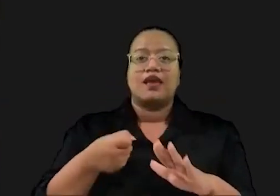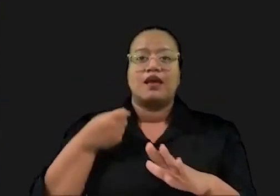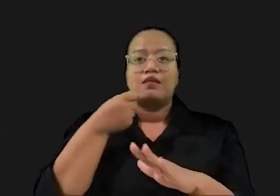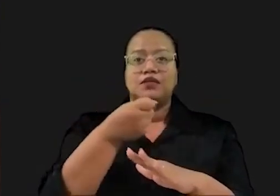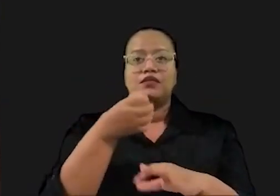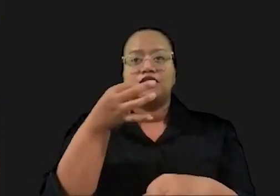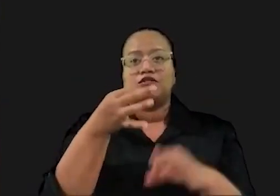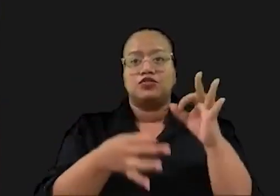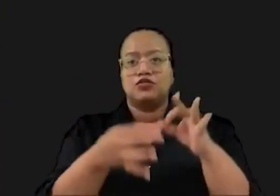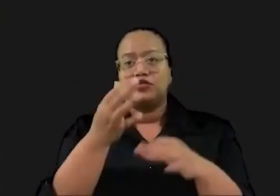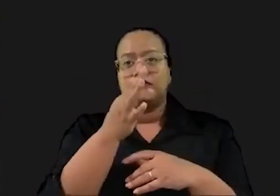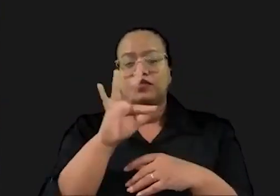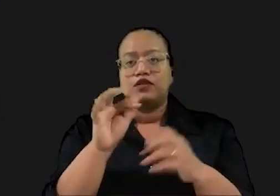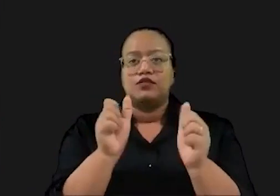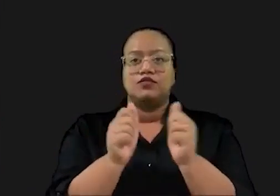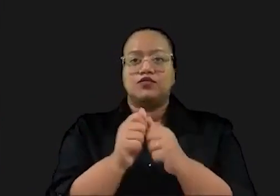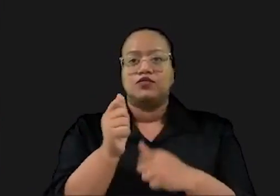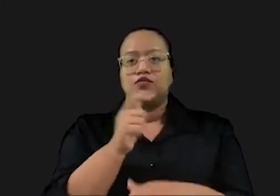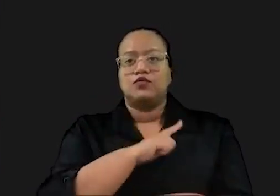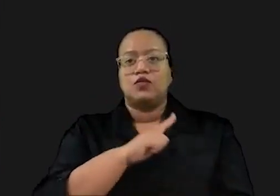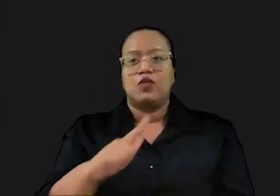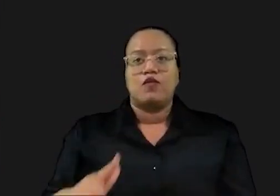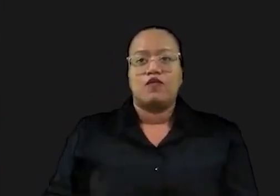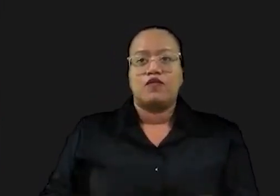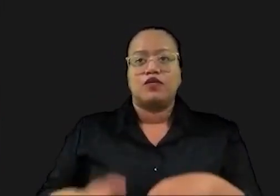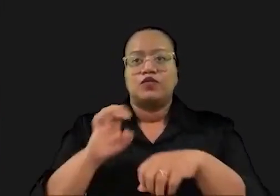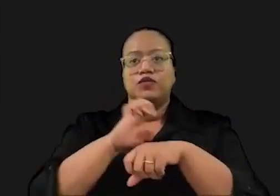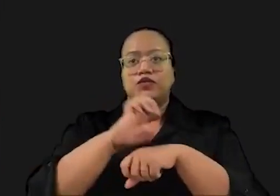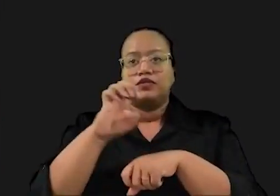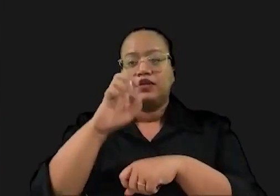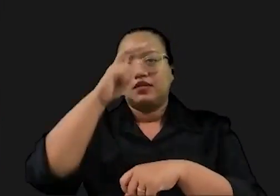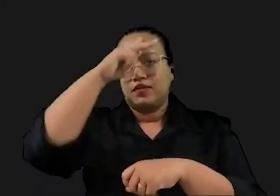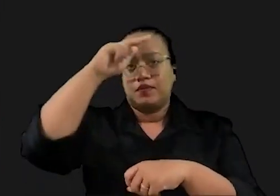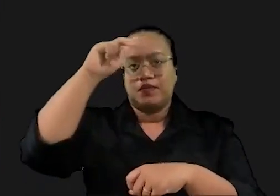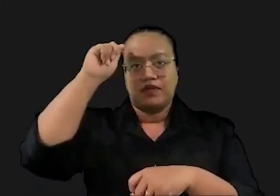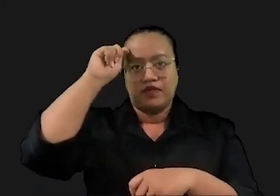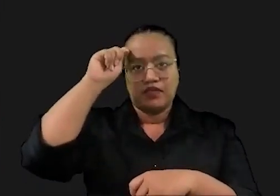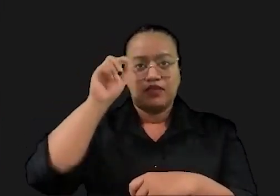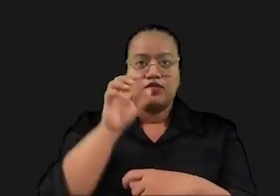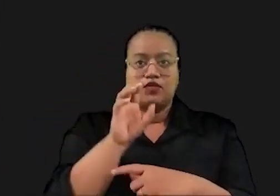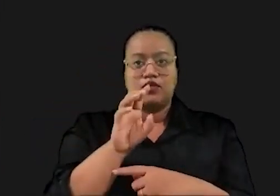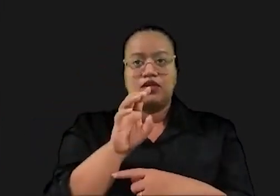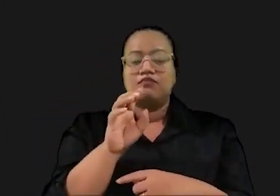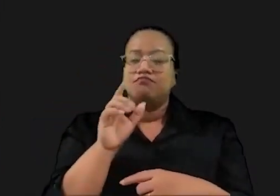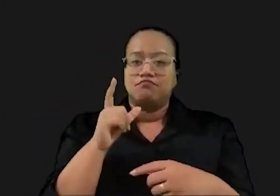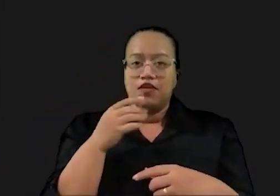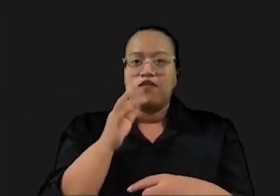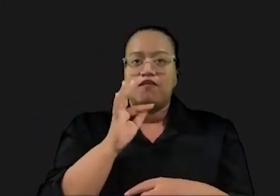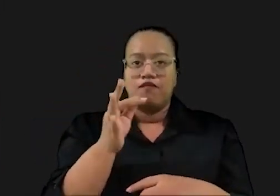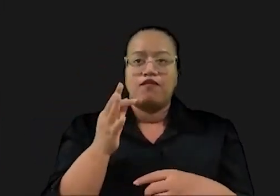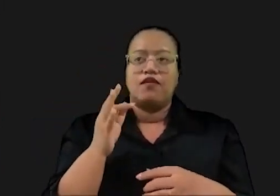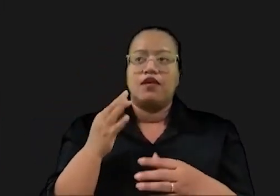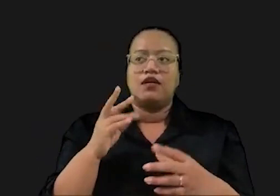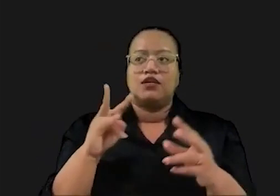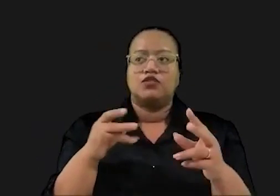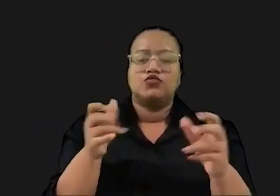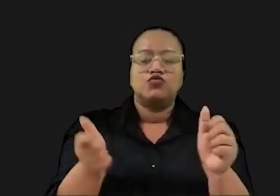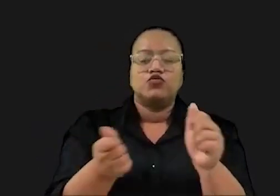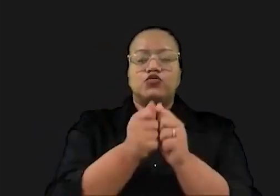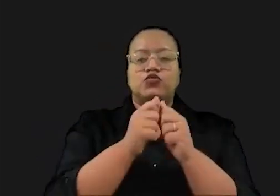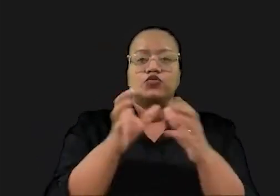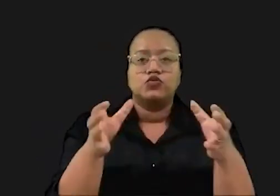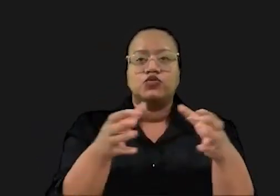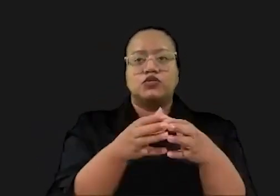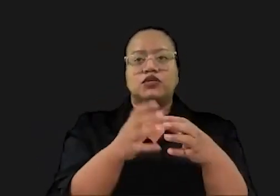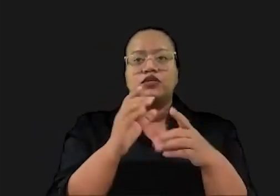Estado, prefeitura de Breves, nós vamos instalar lá a desembargadora Maria do Carmo Vaz. Se você quiser ir